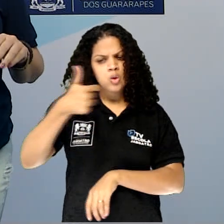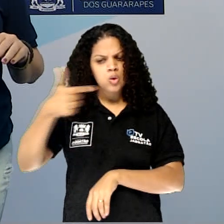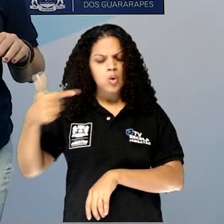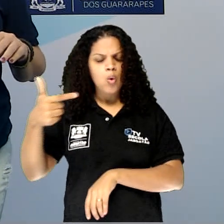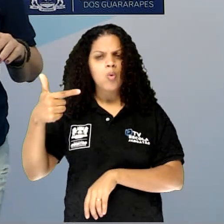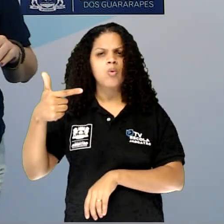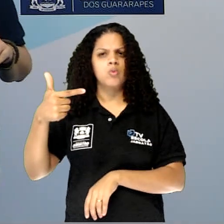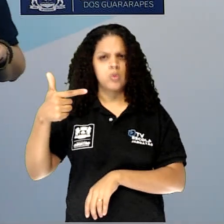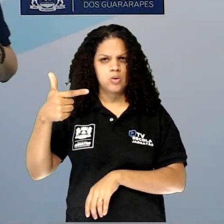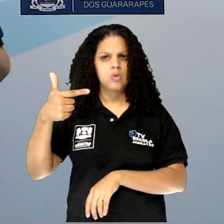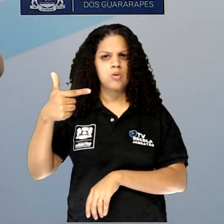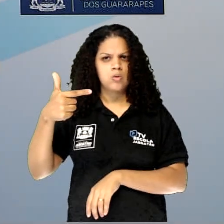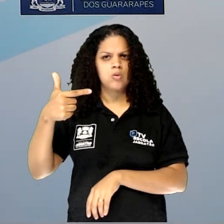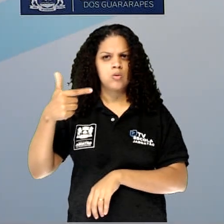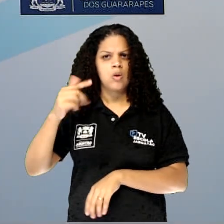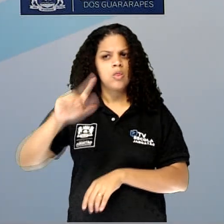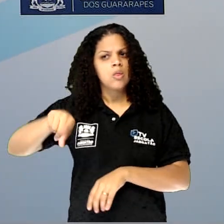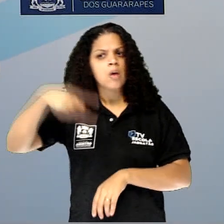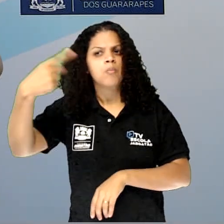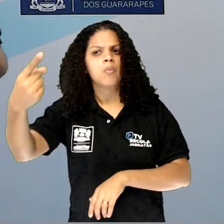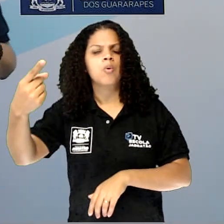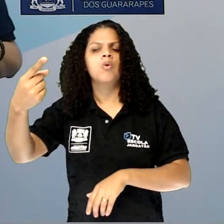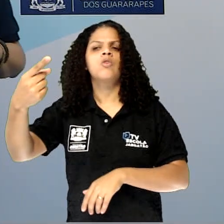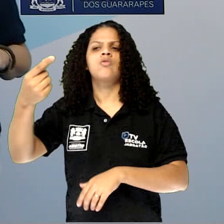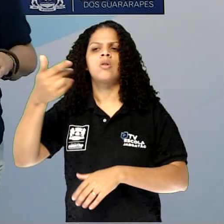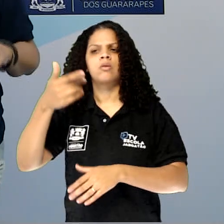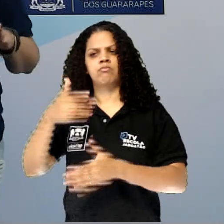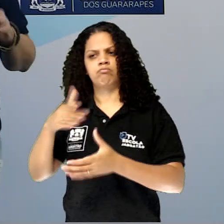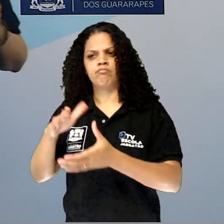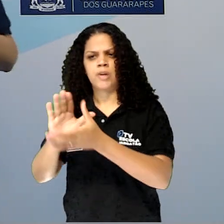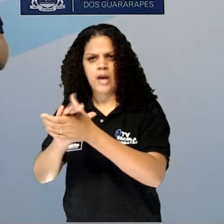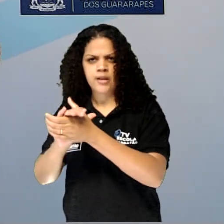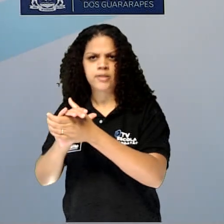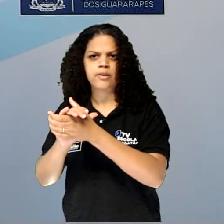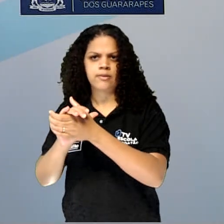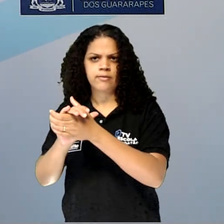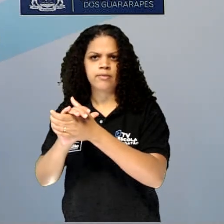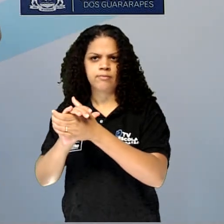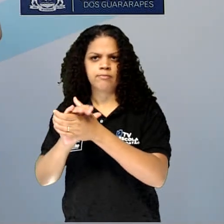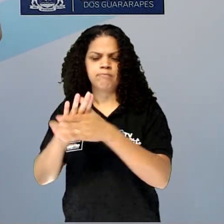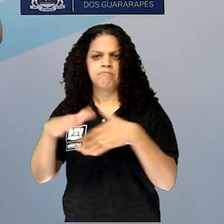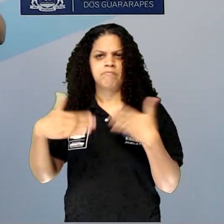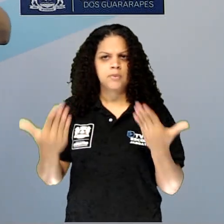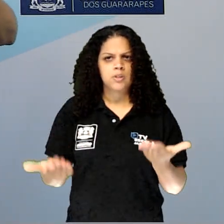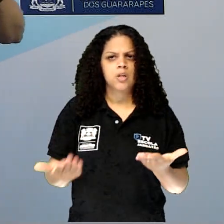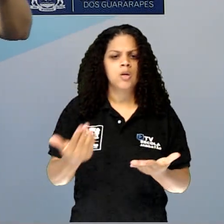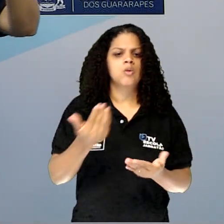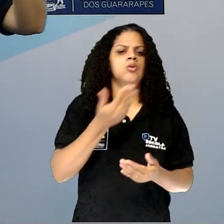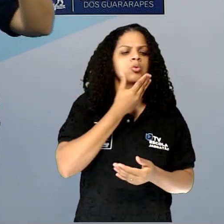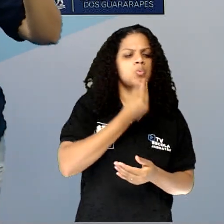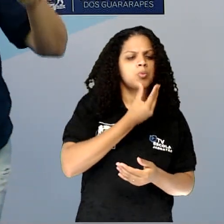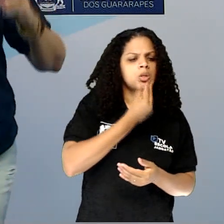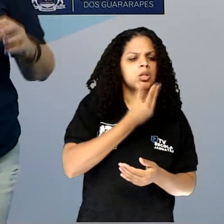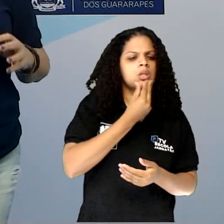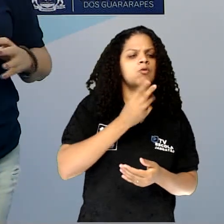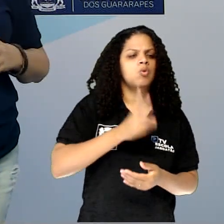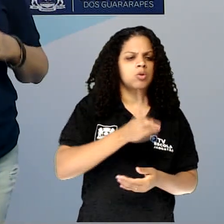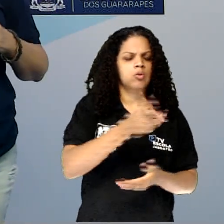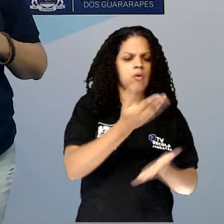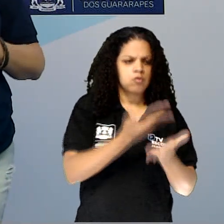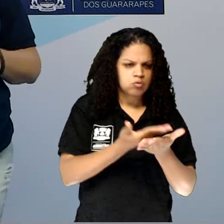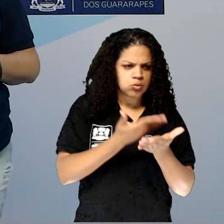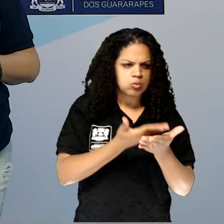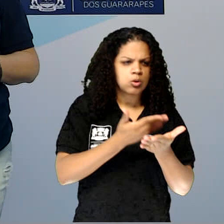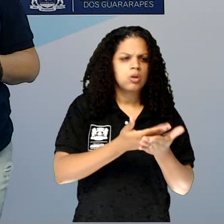12 anos elas seriam encaminhadas para o casamento? Então, se um menino continuava a estudar após os 12